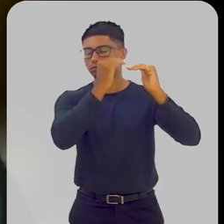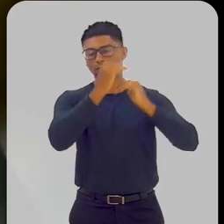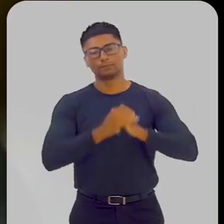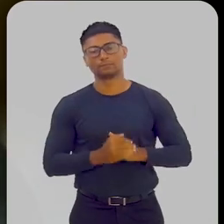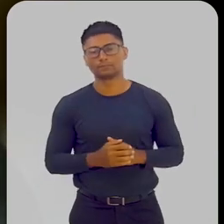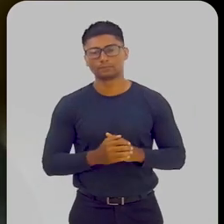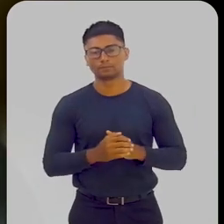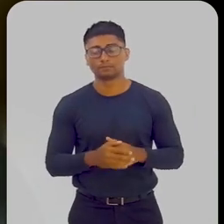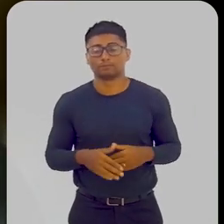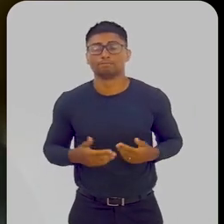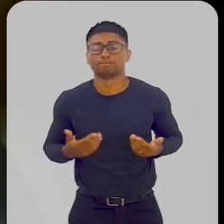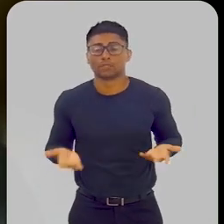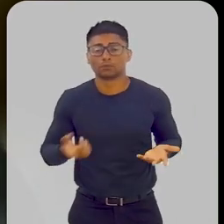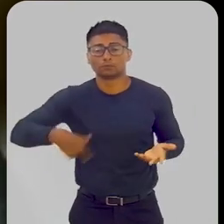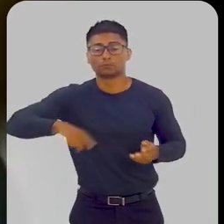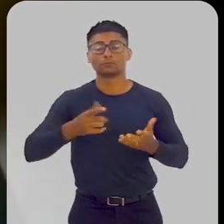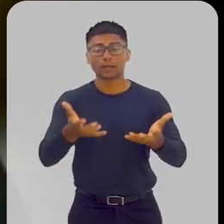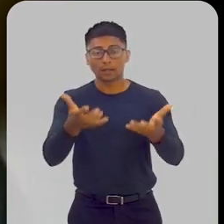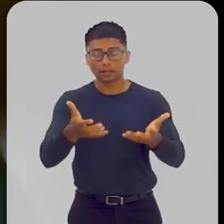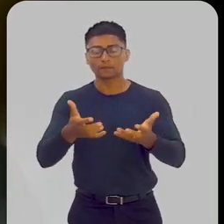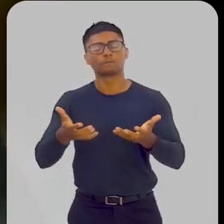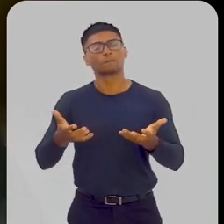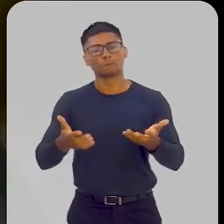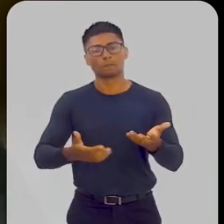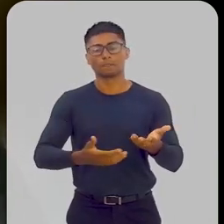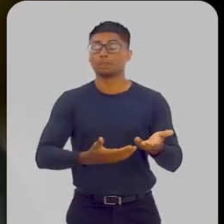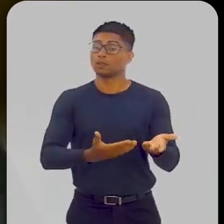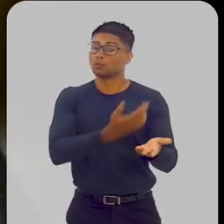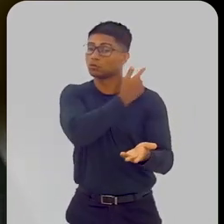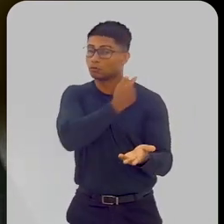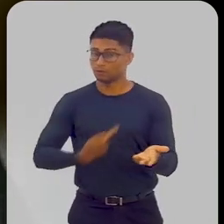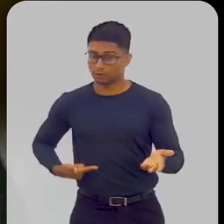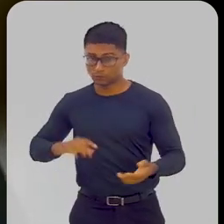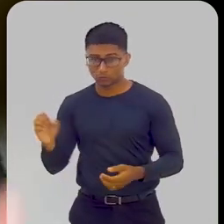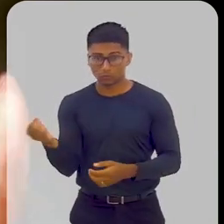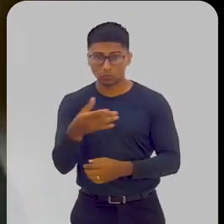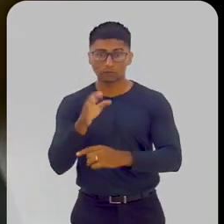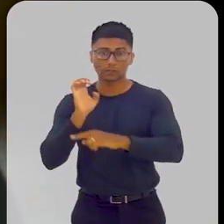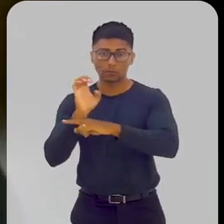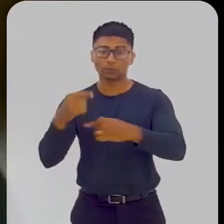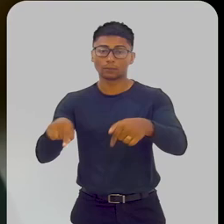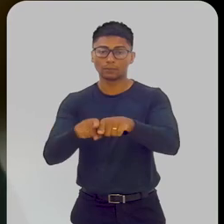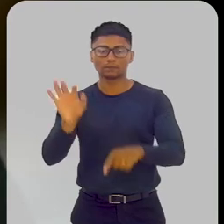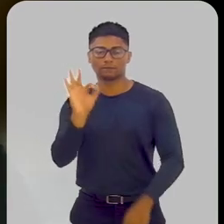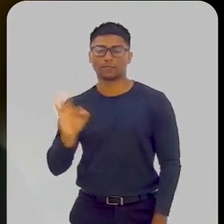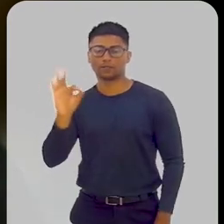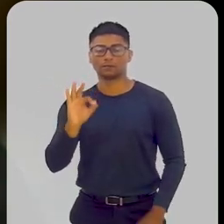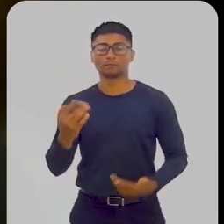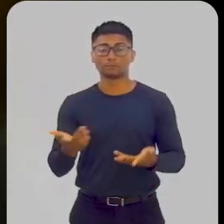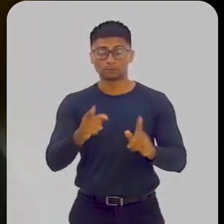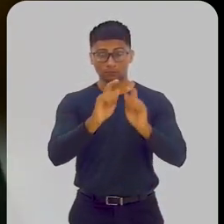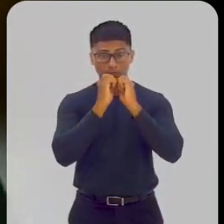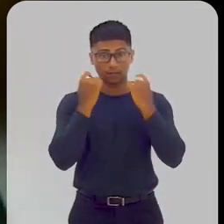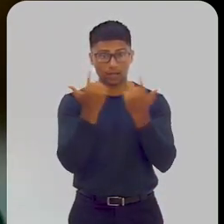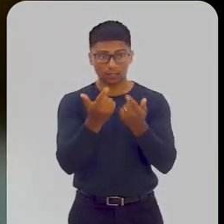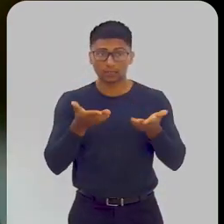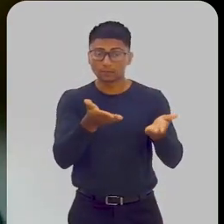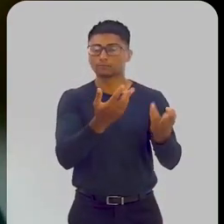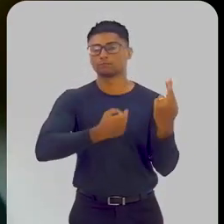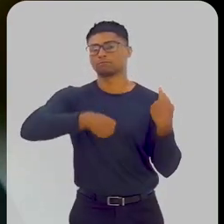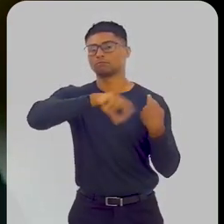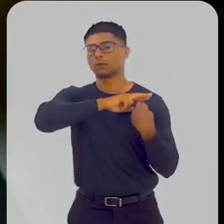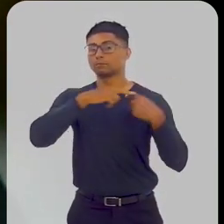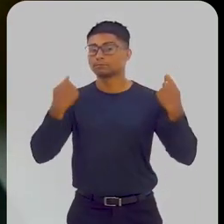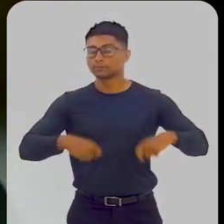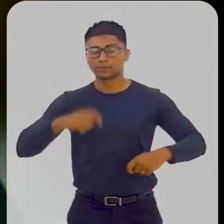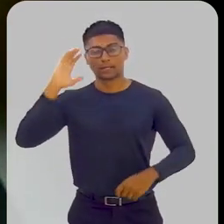brasileira. Enfim, o que nós queremos é um novo governo, estadual e federal. Aí entra o papel da Assembleia Legislativa, né, do